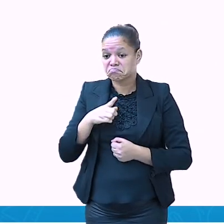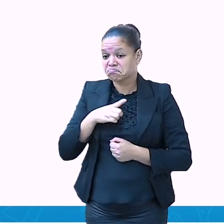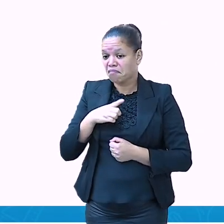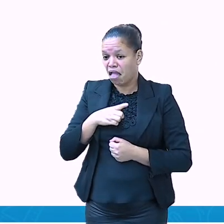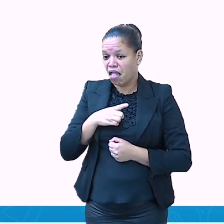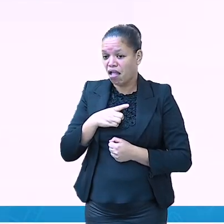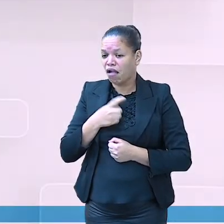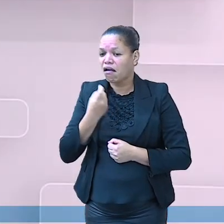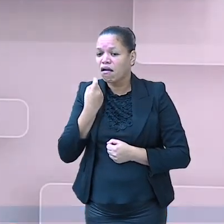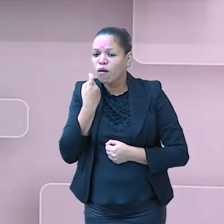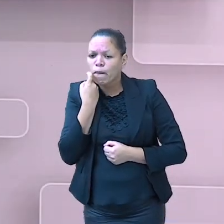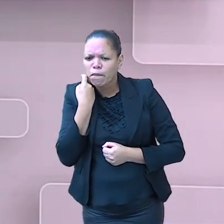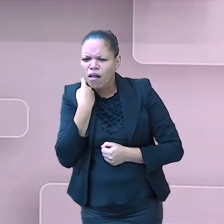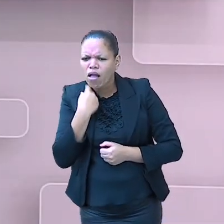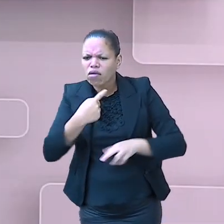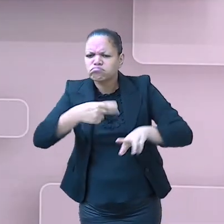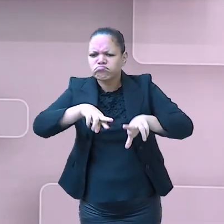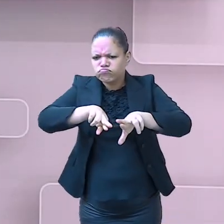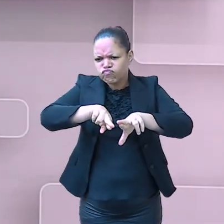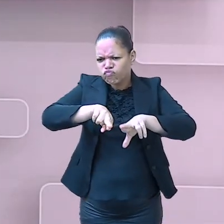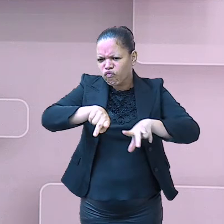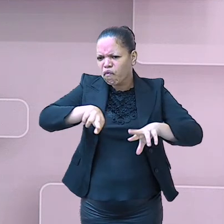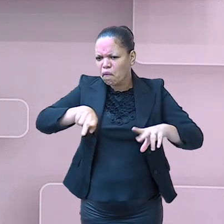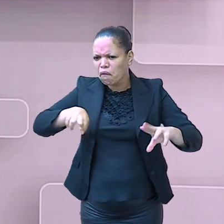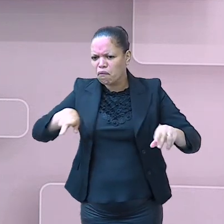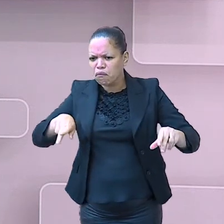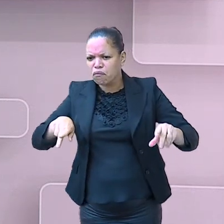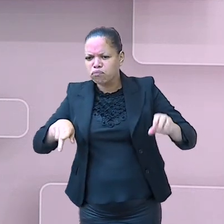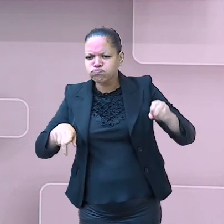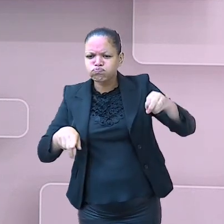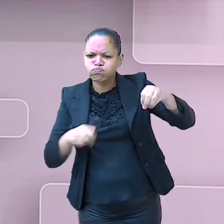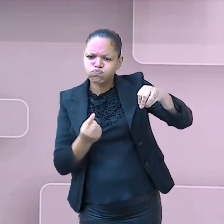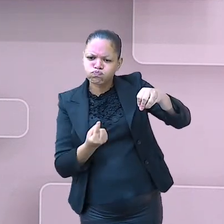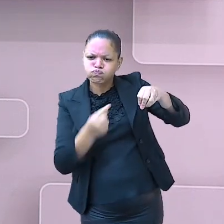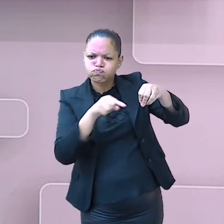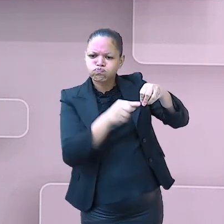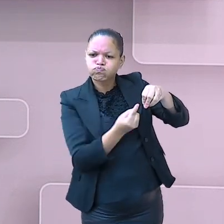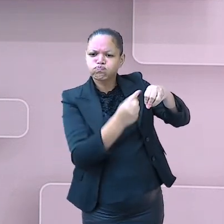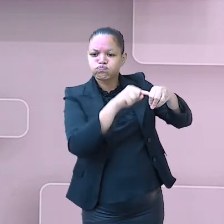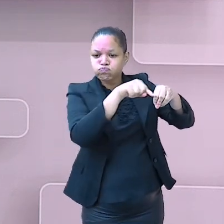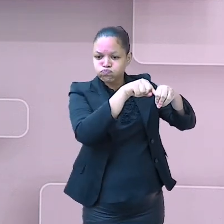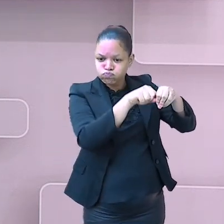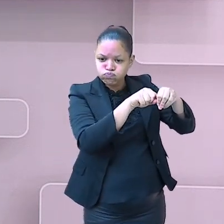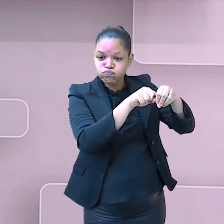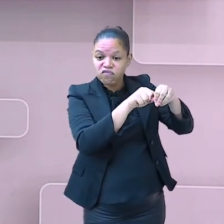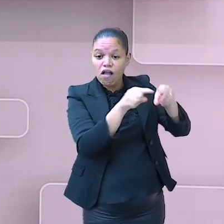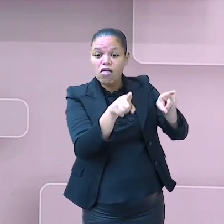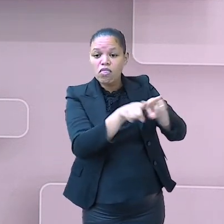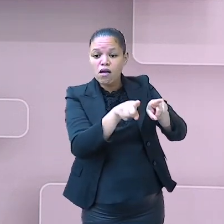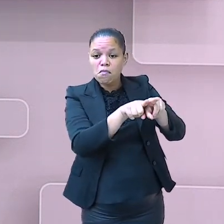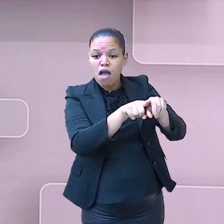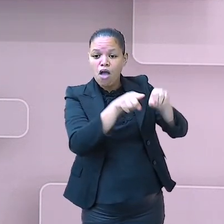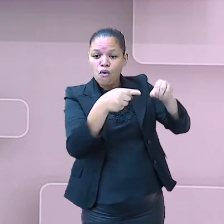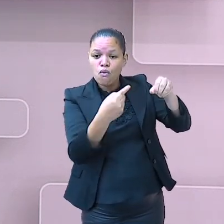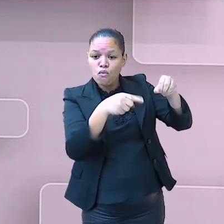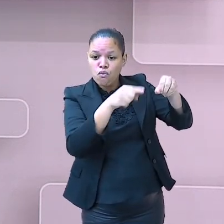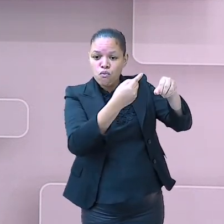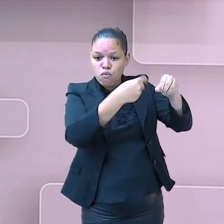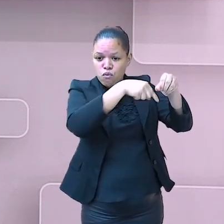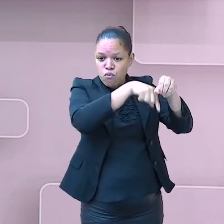com fecundação externa. Então, os peixes, eles podem ser ovíparos, vivíparos